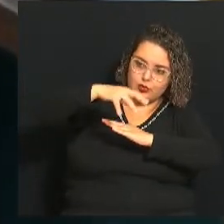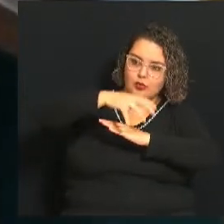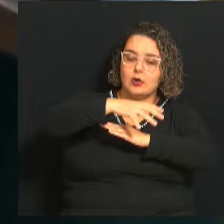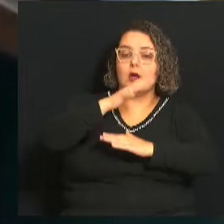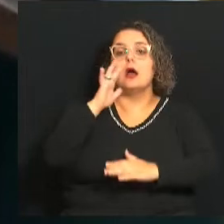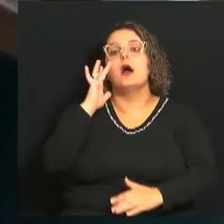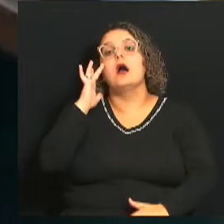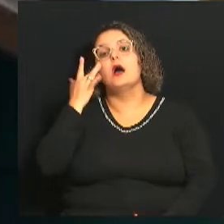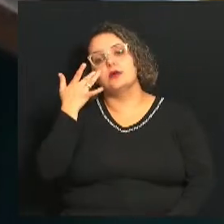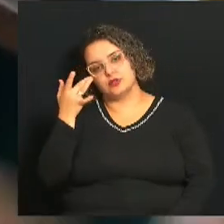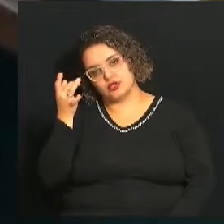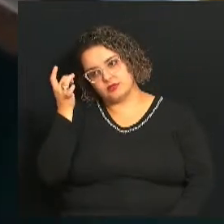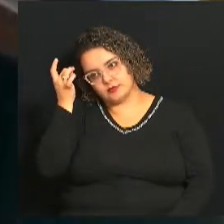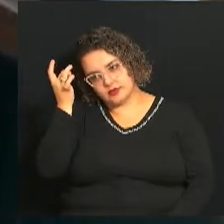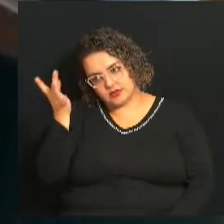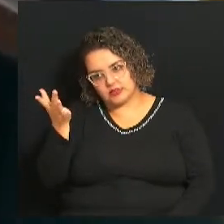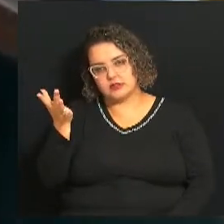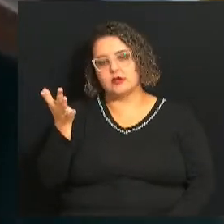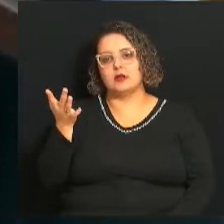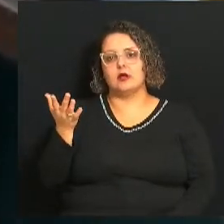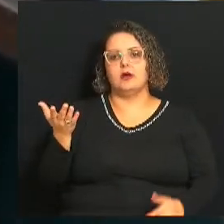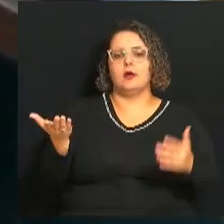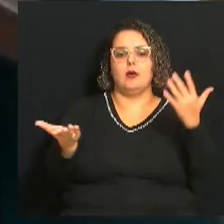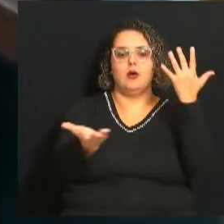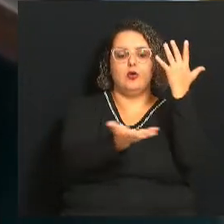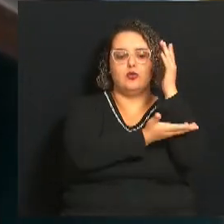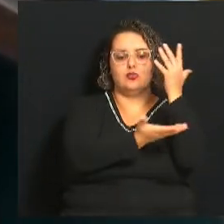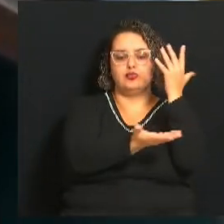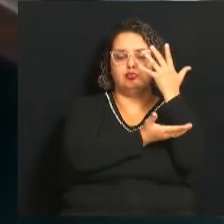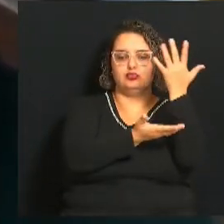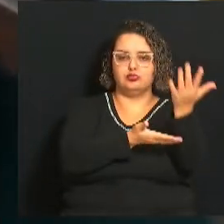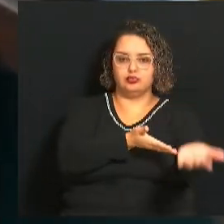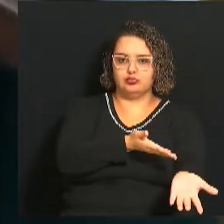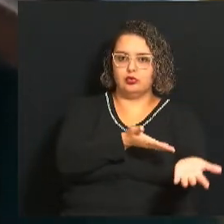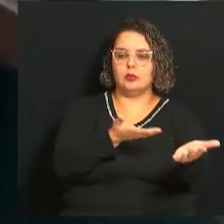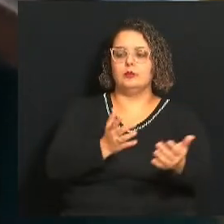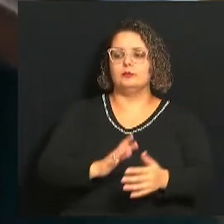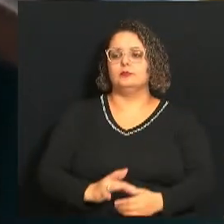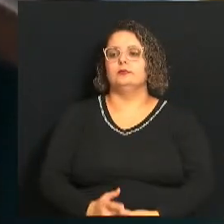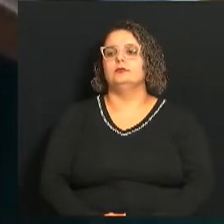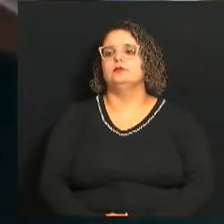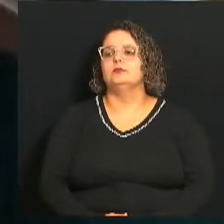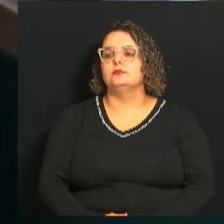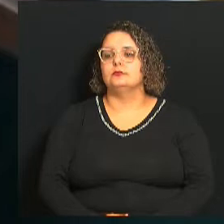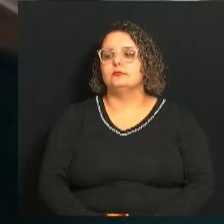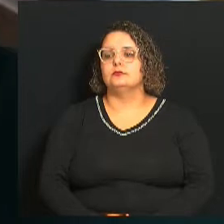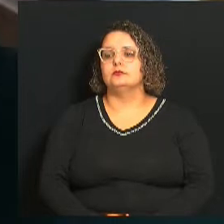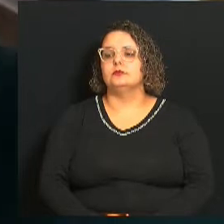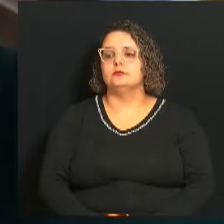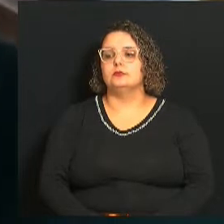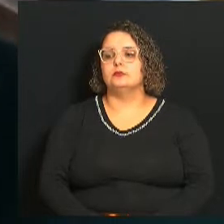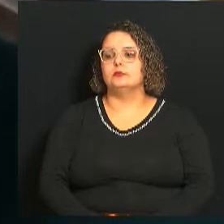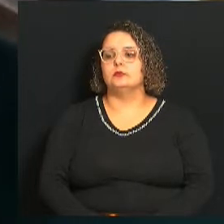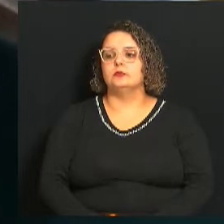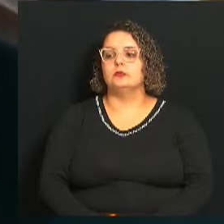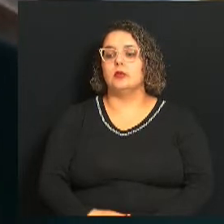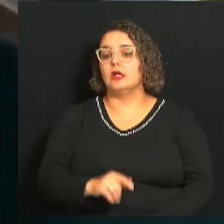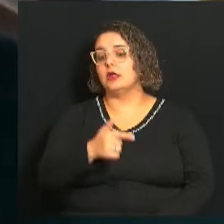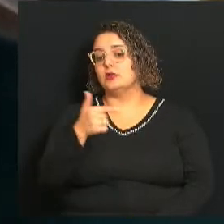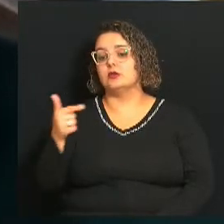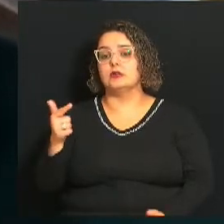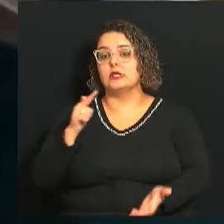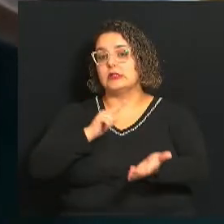mais fácil, né, cortar a árvore ou podar a árvore para não ter que limpar